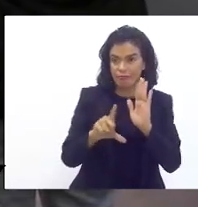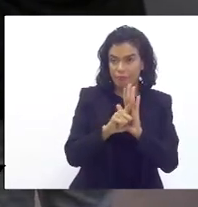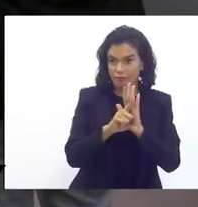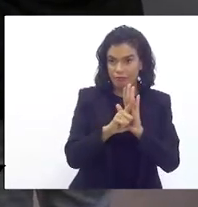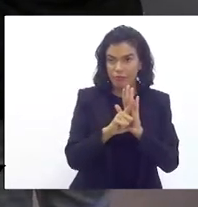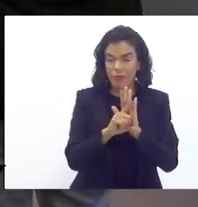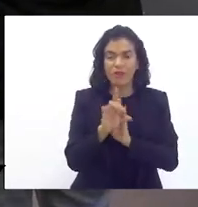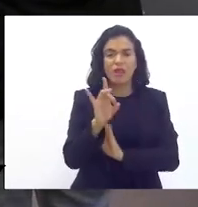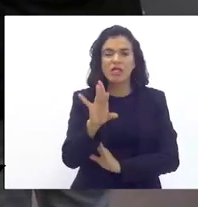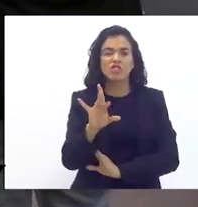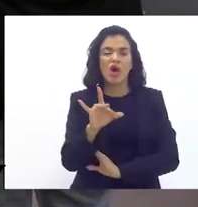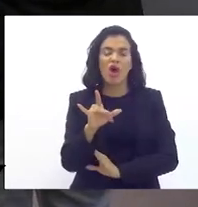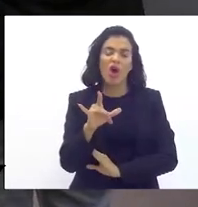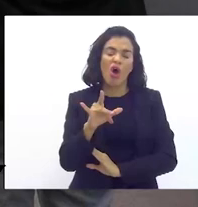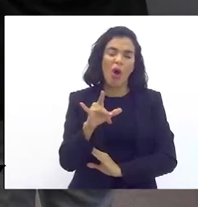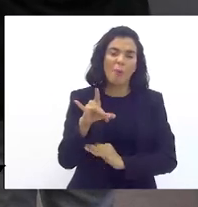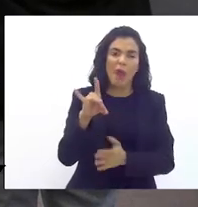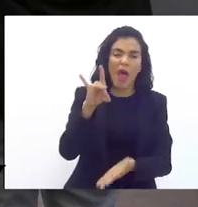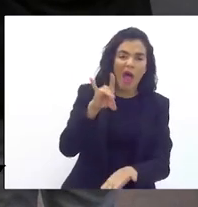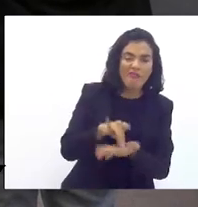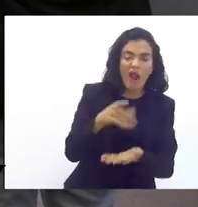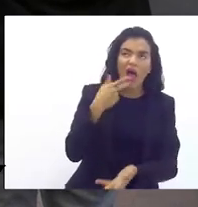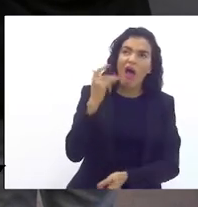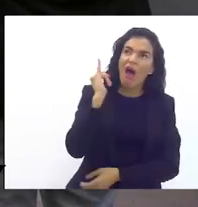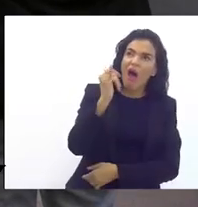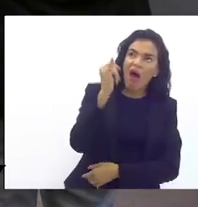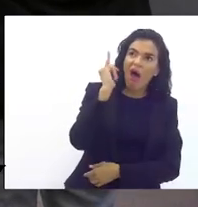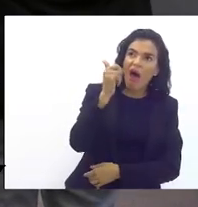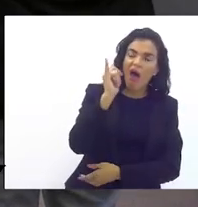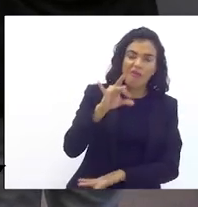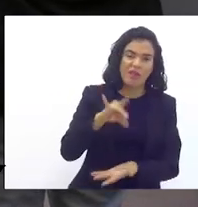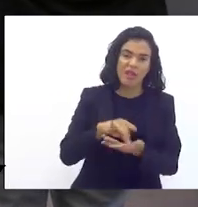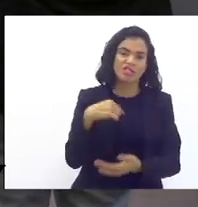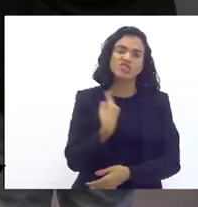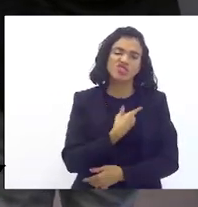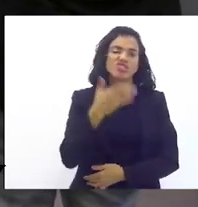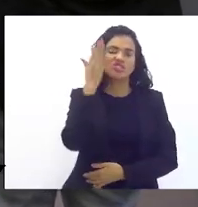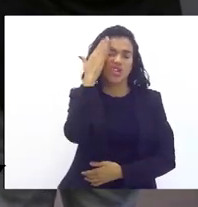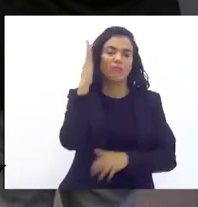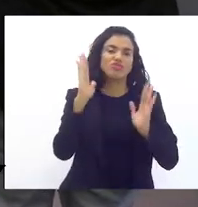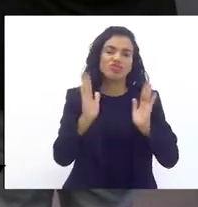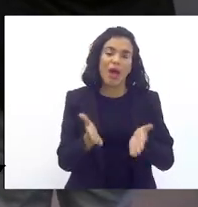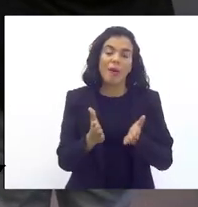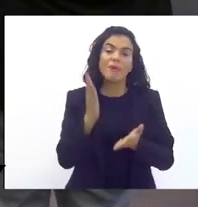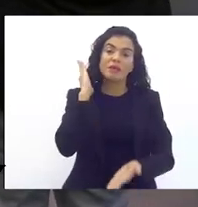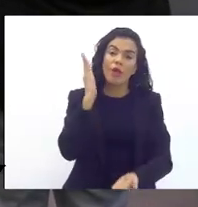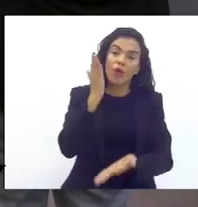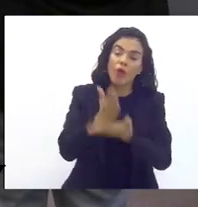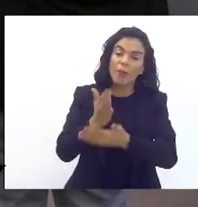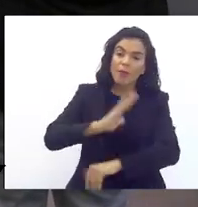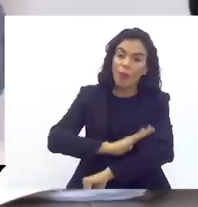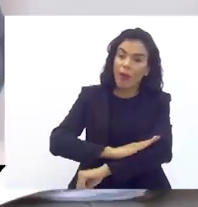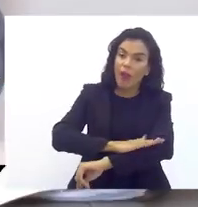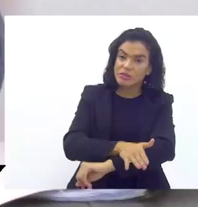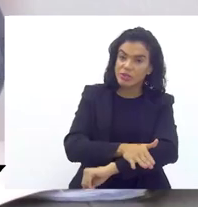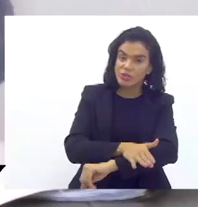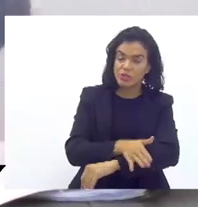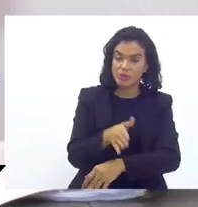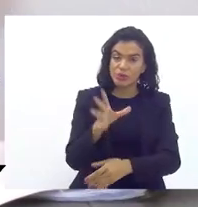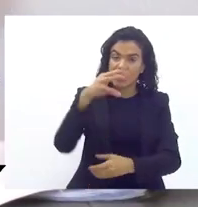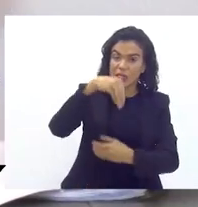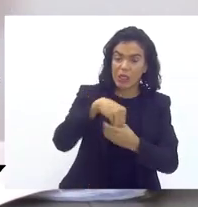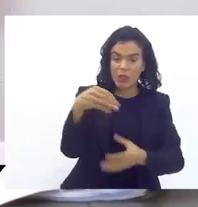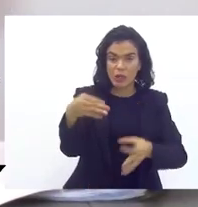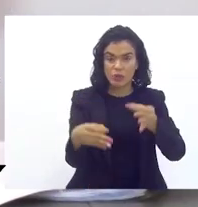Não é só para a gente afirmar as verdades que nós sabemos e combater o racismo em justiça a gente tem com uma negociação em curso